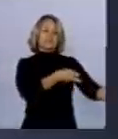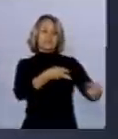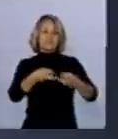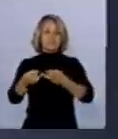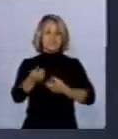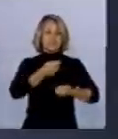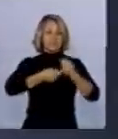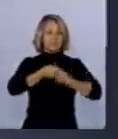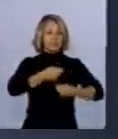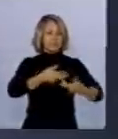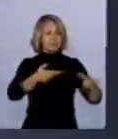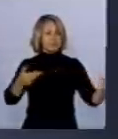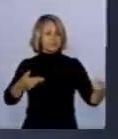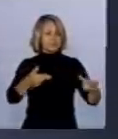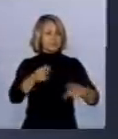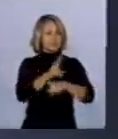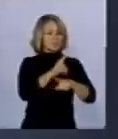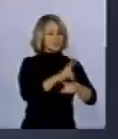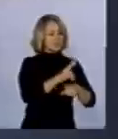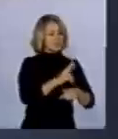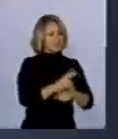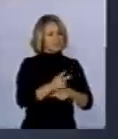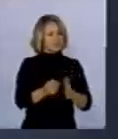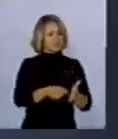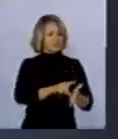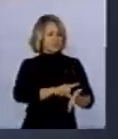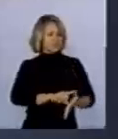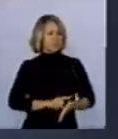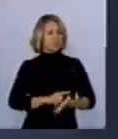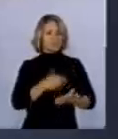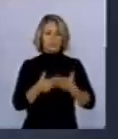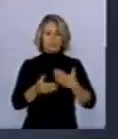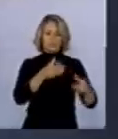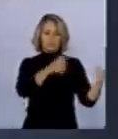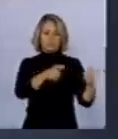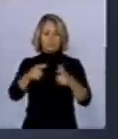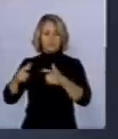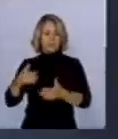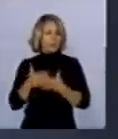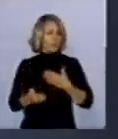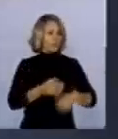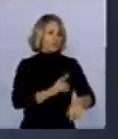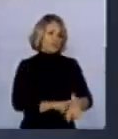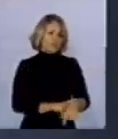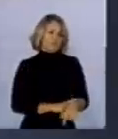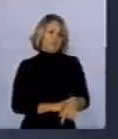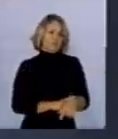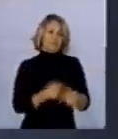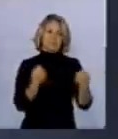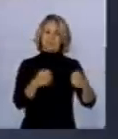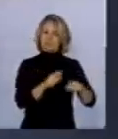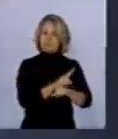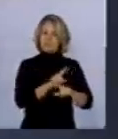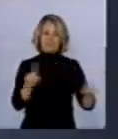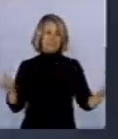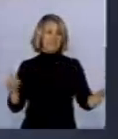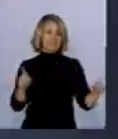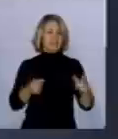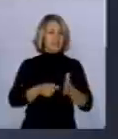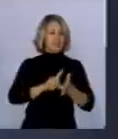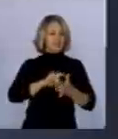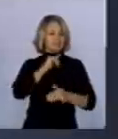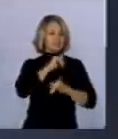ou criações intelectuais protegidas pré-existentes em quaisquer territórios a qualquer tempo sem a necessidade de anuência